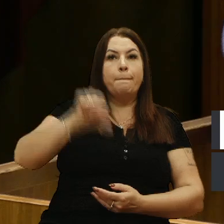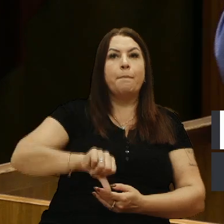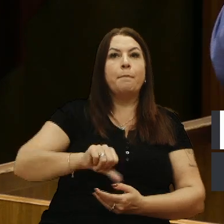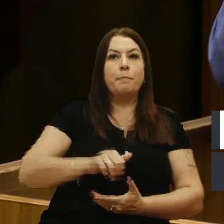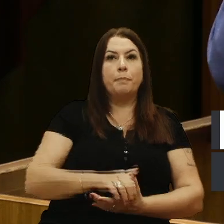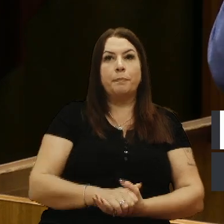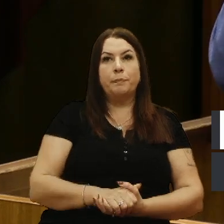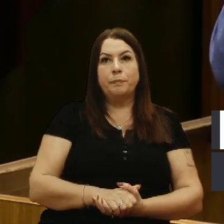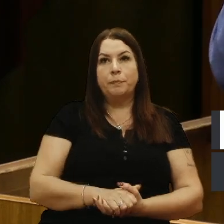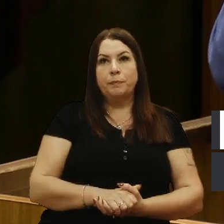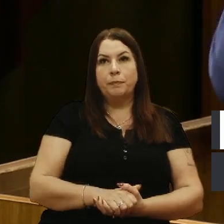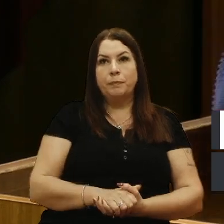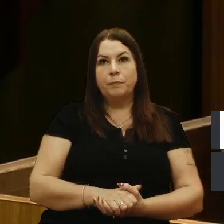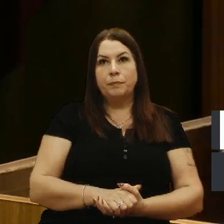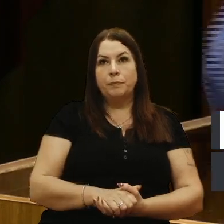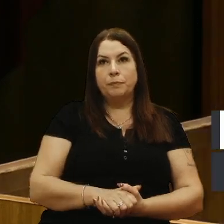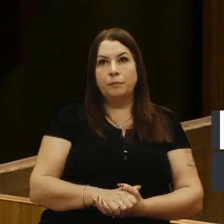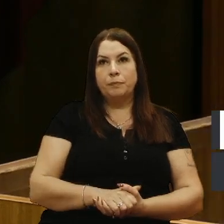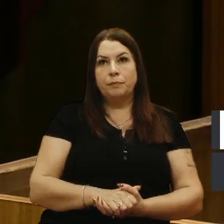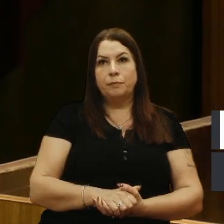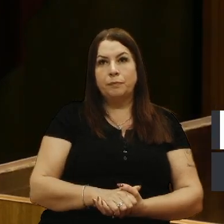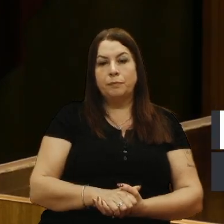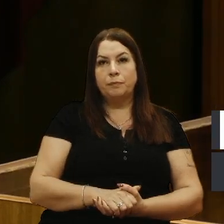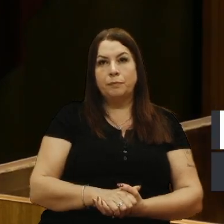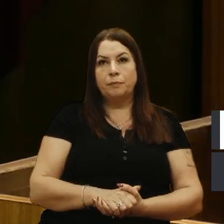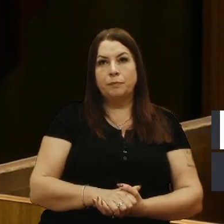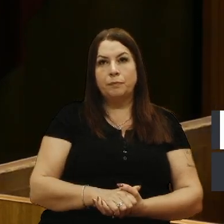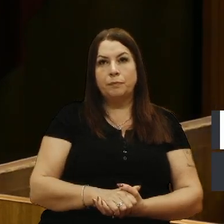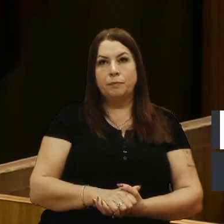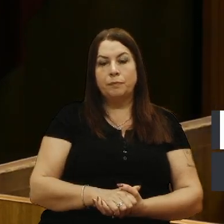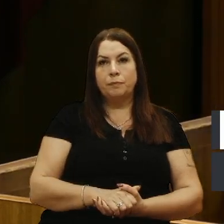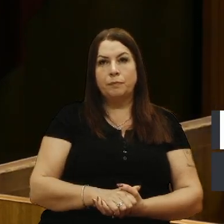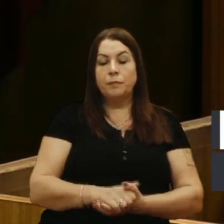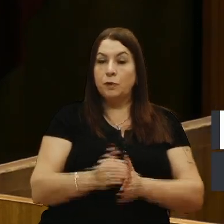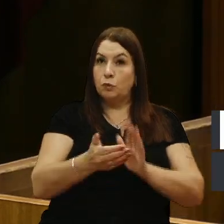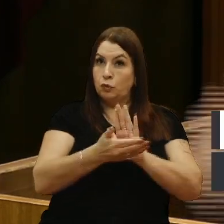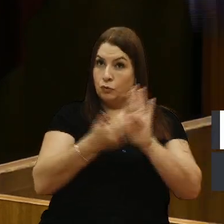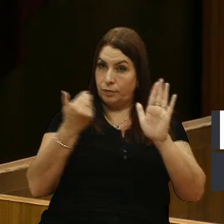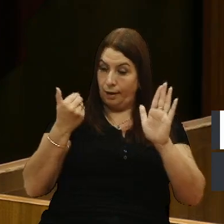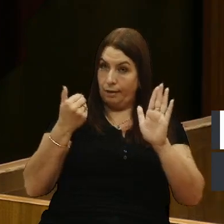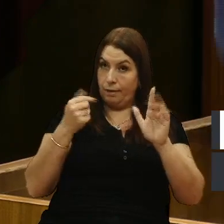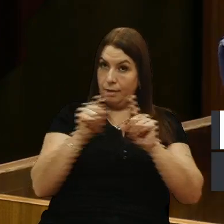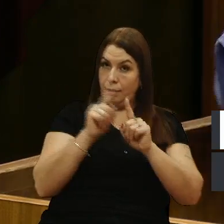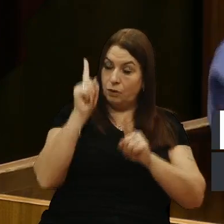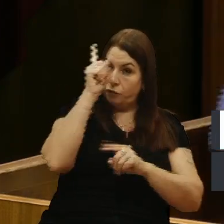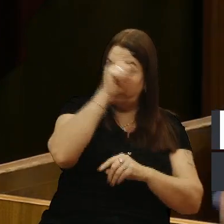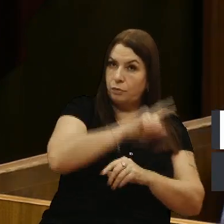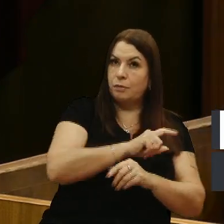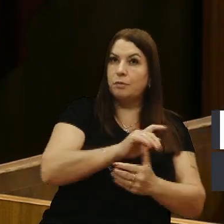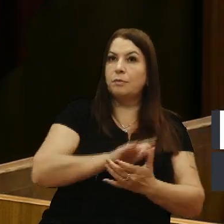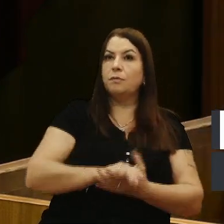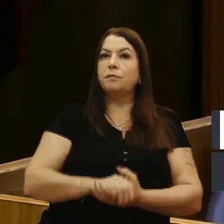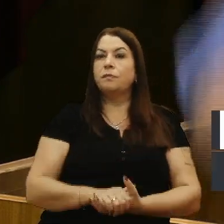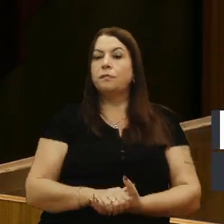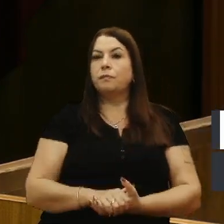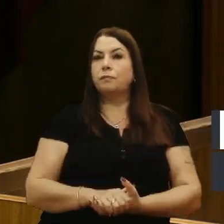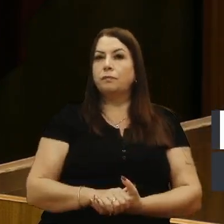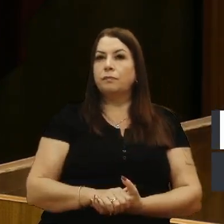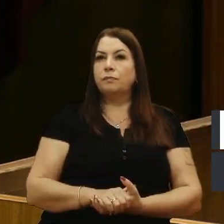piorar, em restringir, em dificultar,